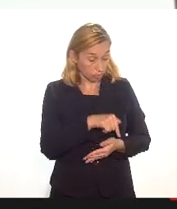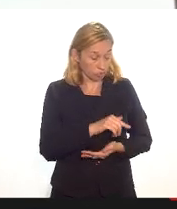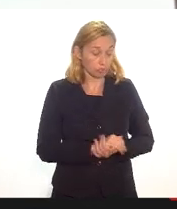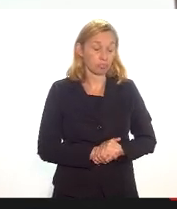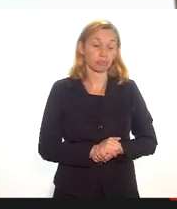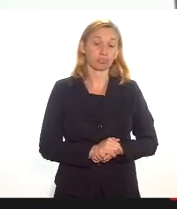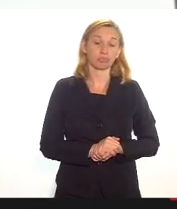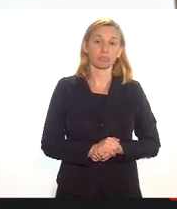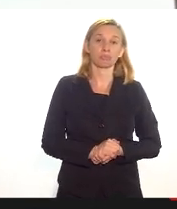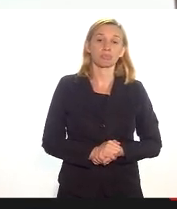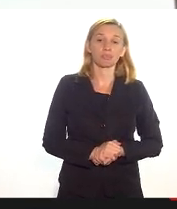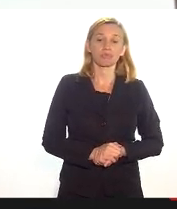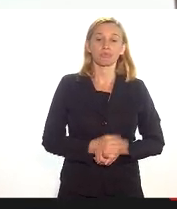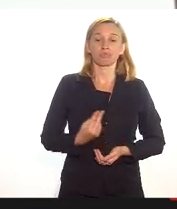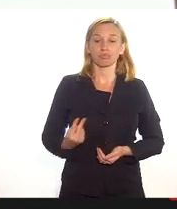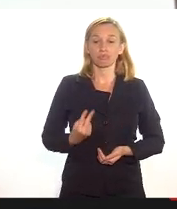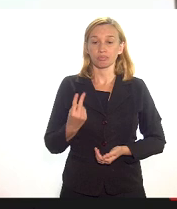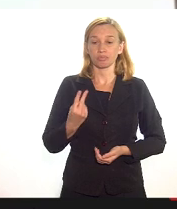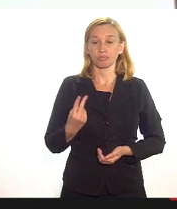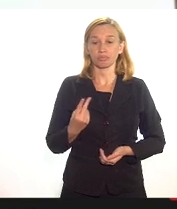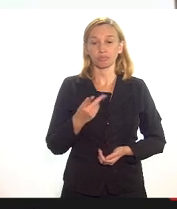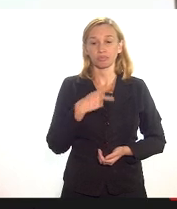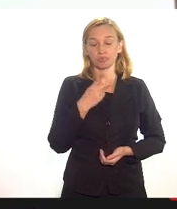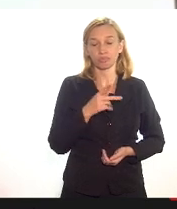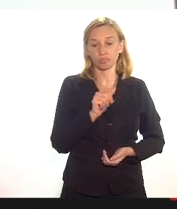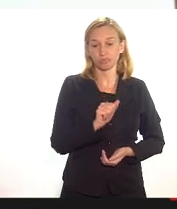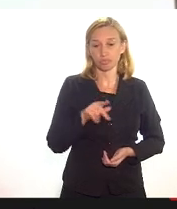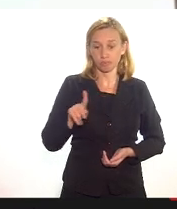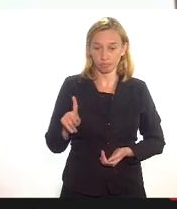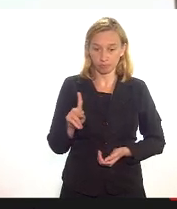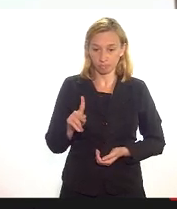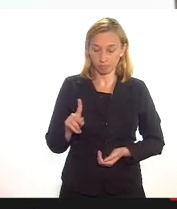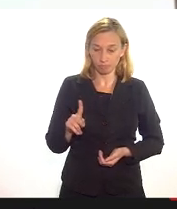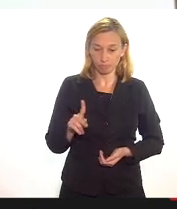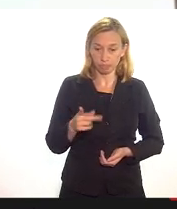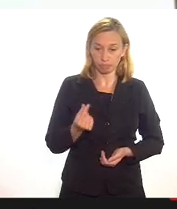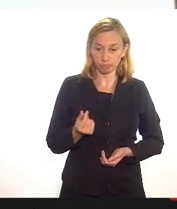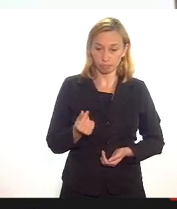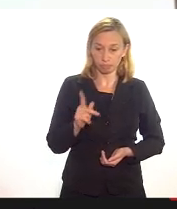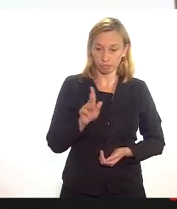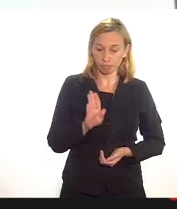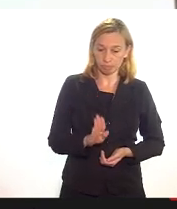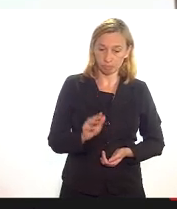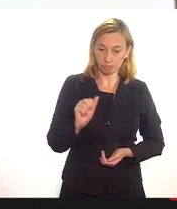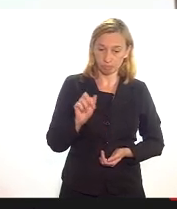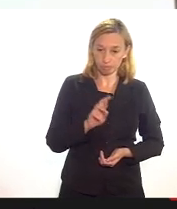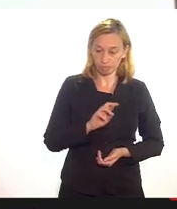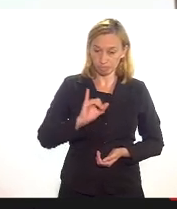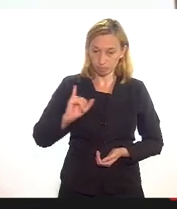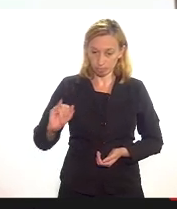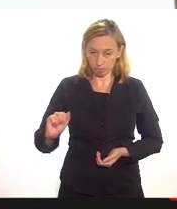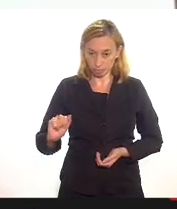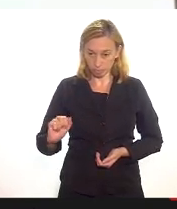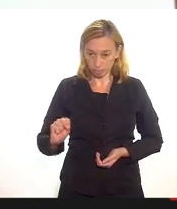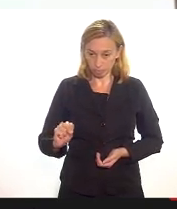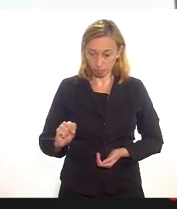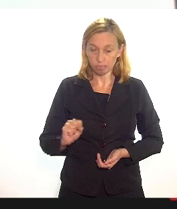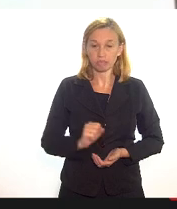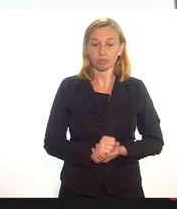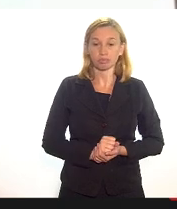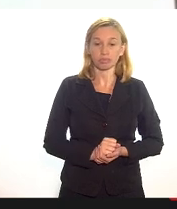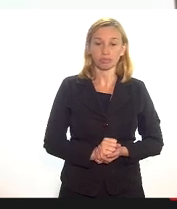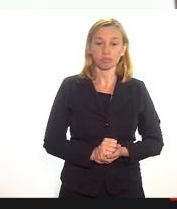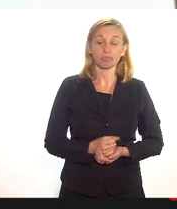do valor declarado pela NP, do preço do barril, né, quando cotejado com